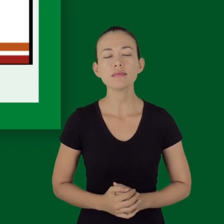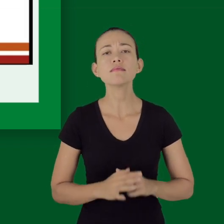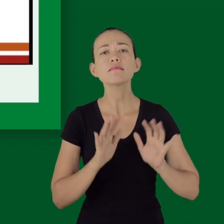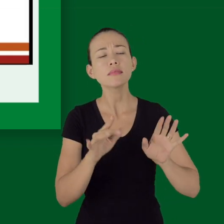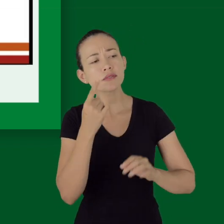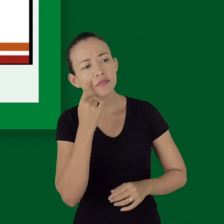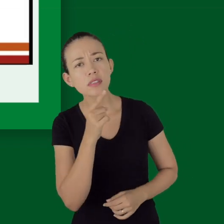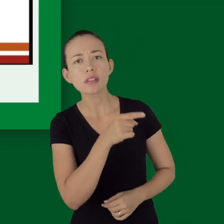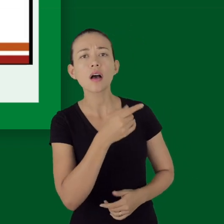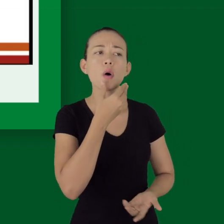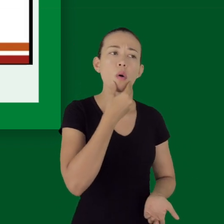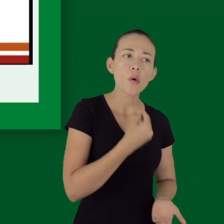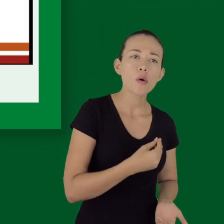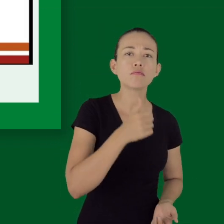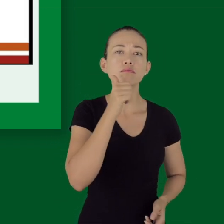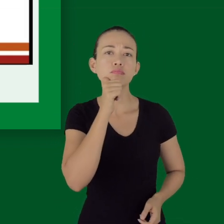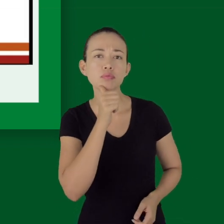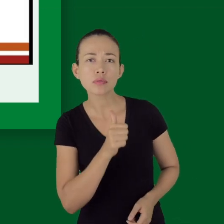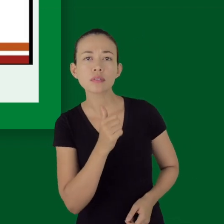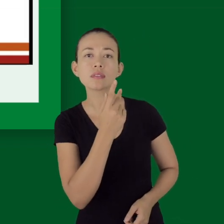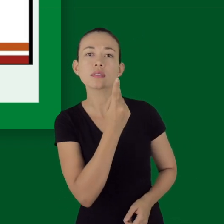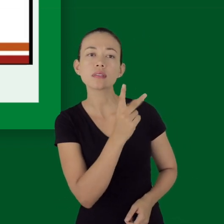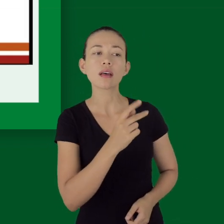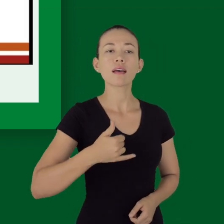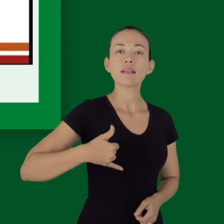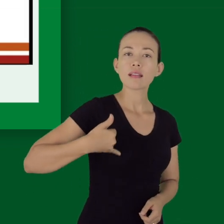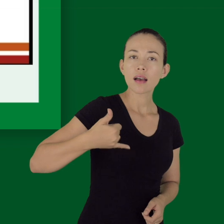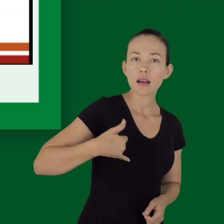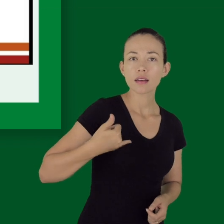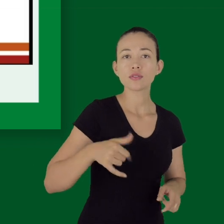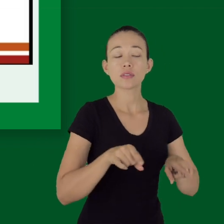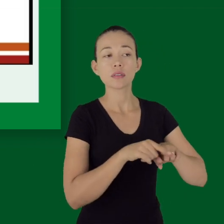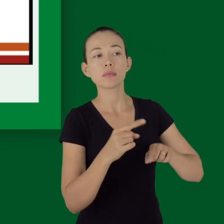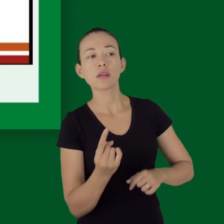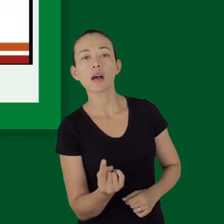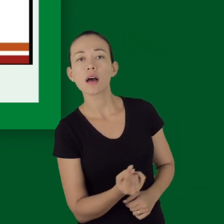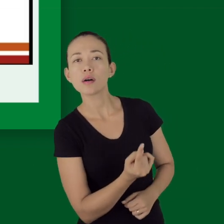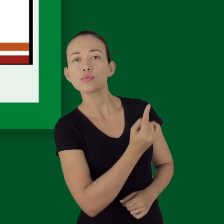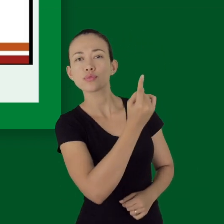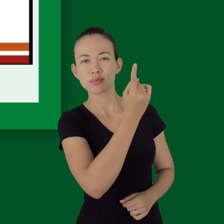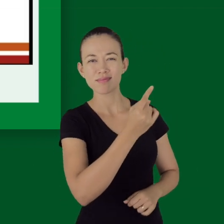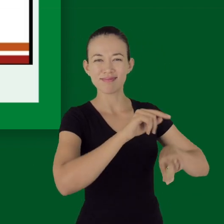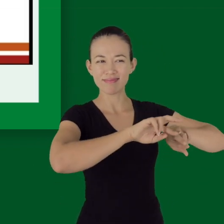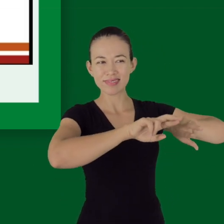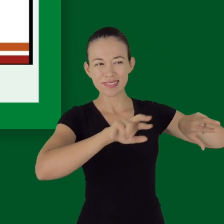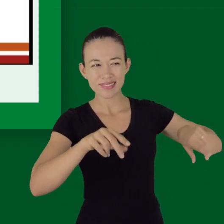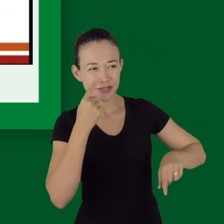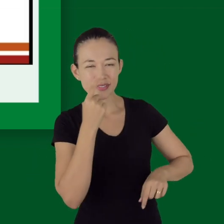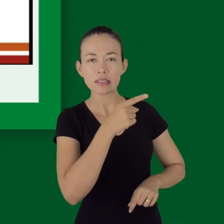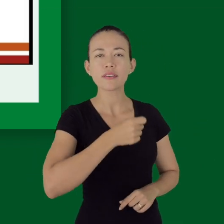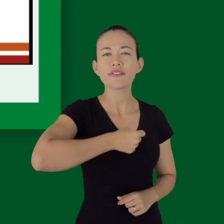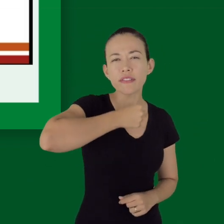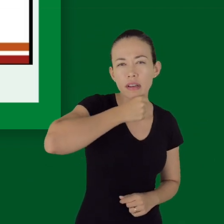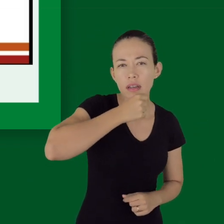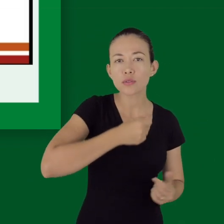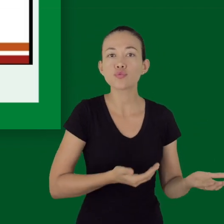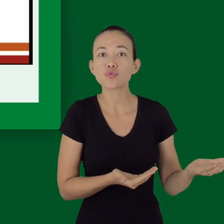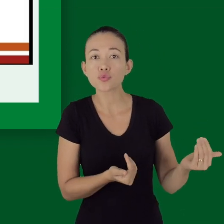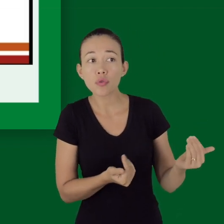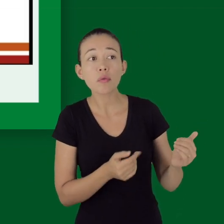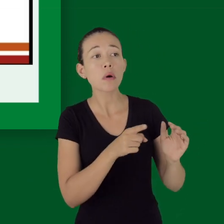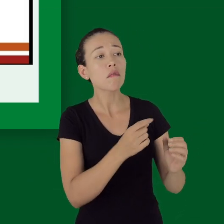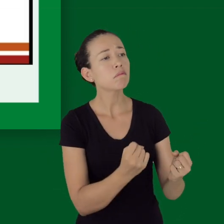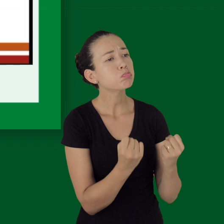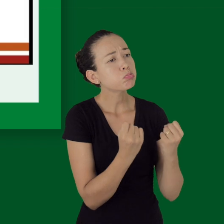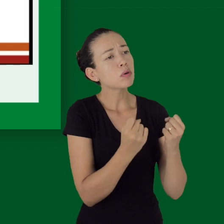homem, mulher, altura, idade, né? Idade compatível, né? Um idoso, um jovem, né? E eu vejo que essa força